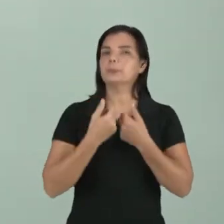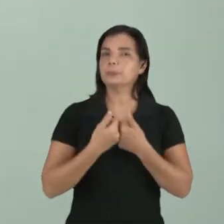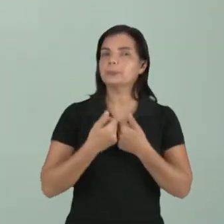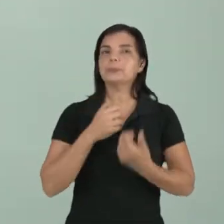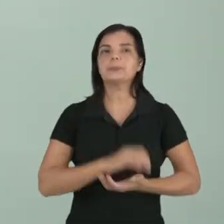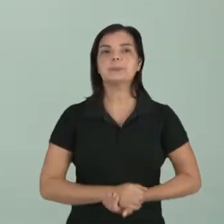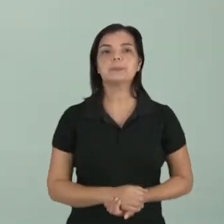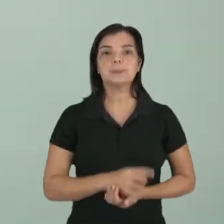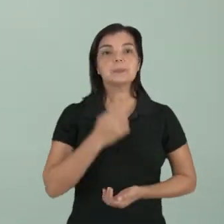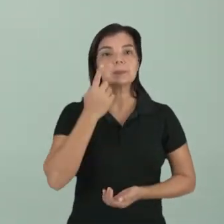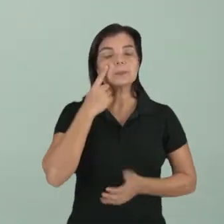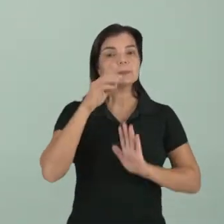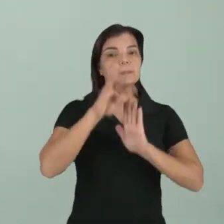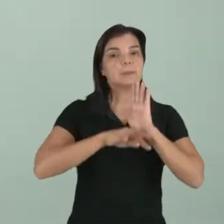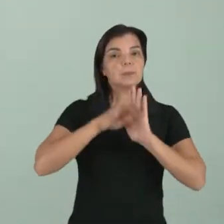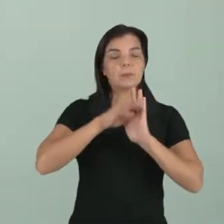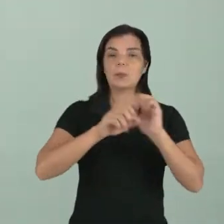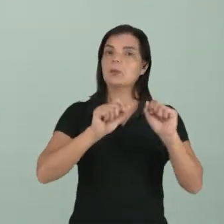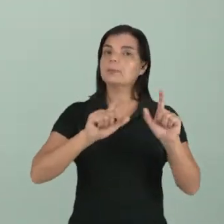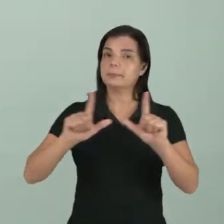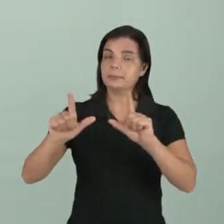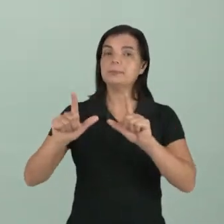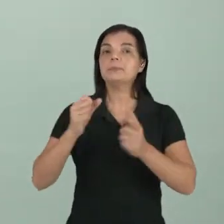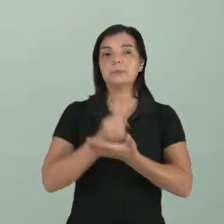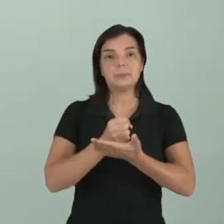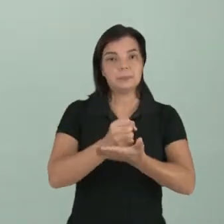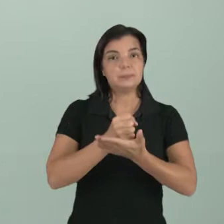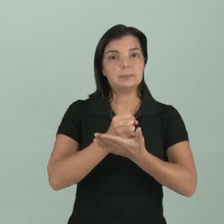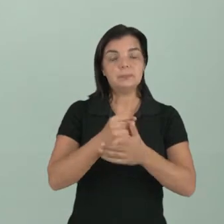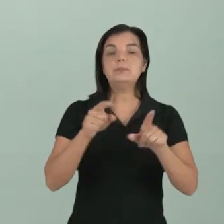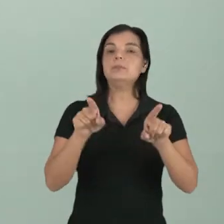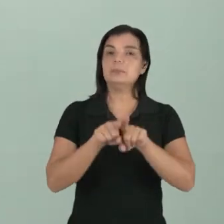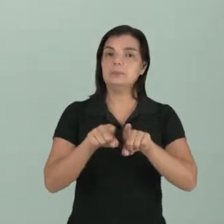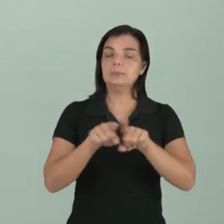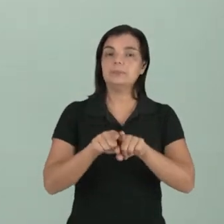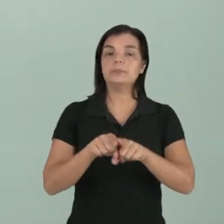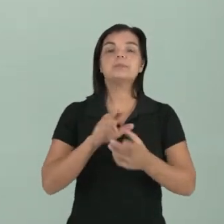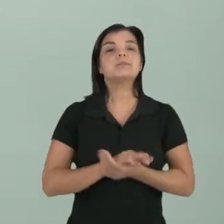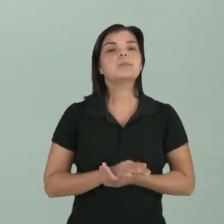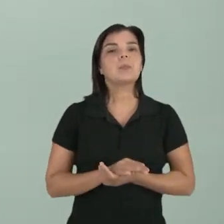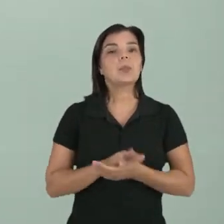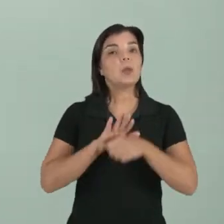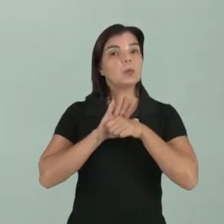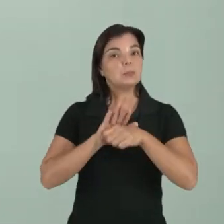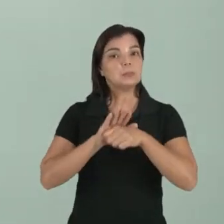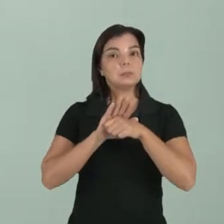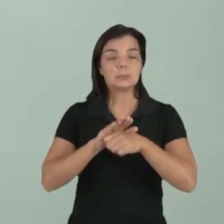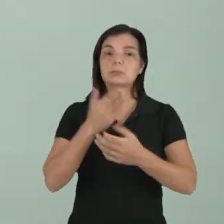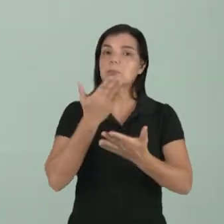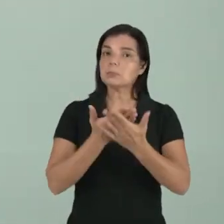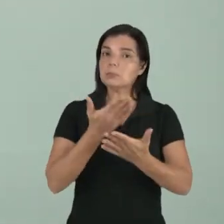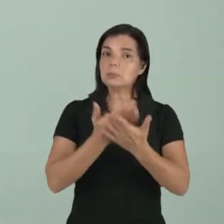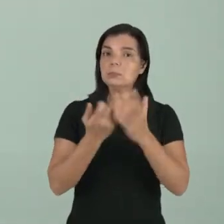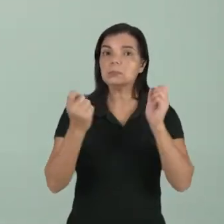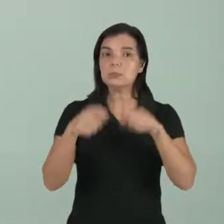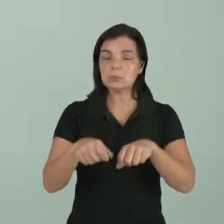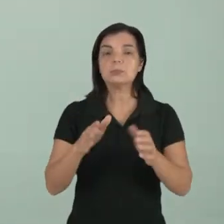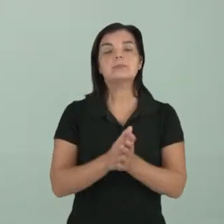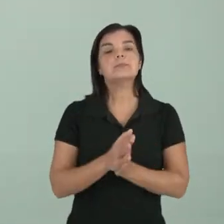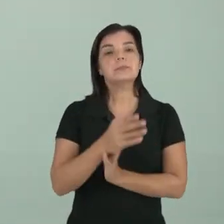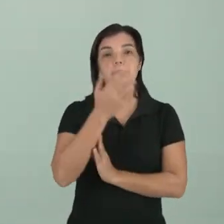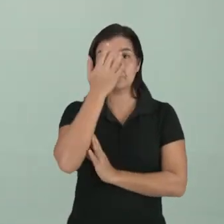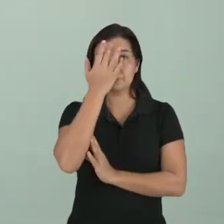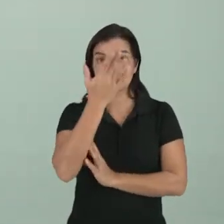pessoal? Vamos para o nosso texto, que é um texto de apoio, um texto didático, que vai nos conduzir por dentro dessa aula para poder ficar muito